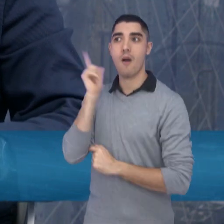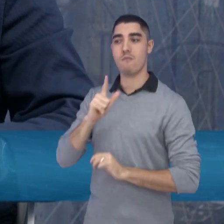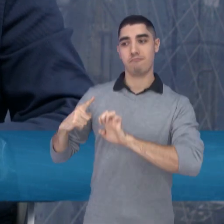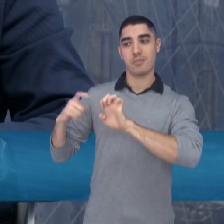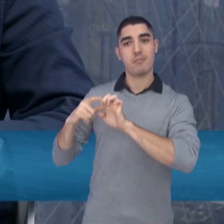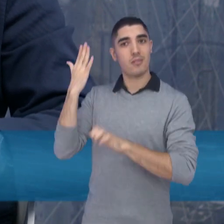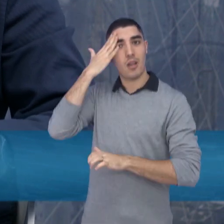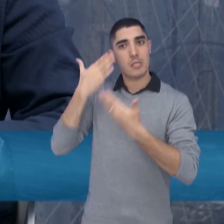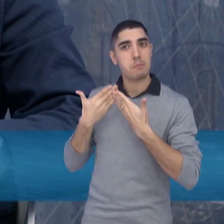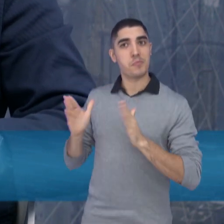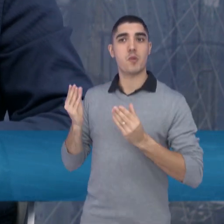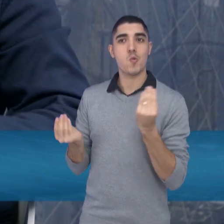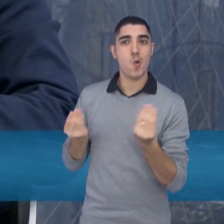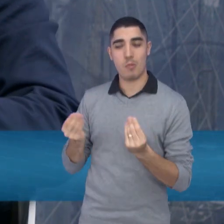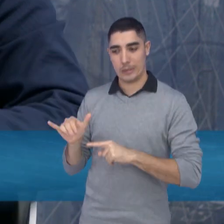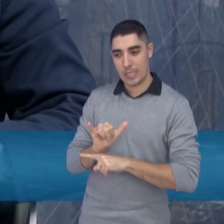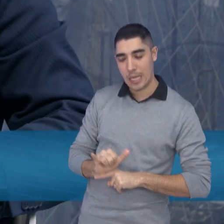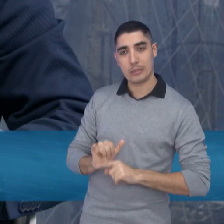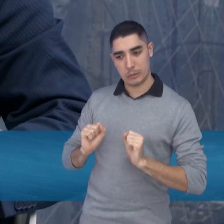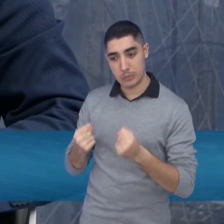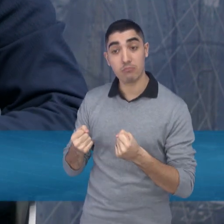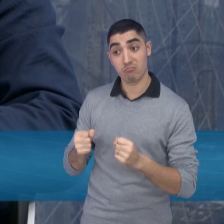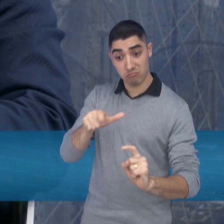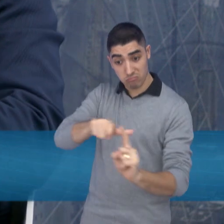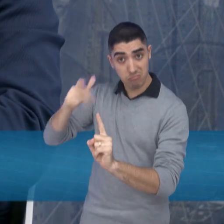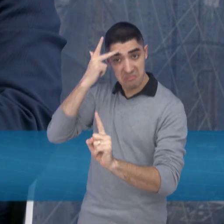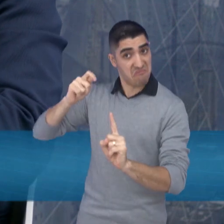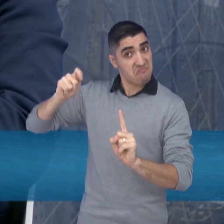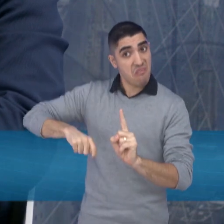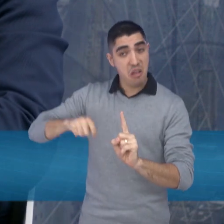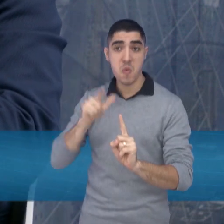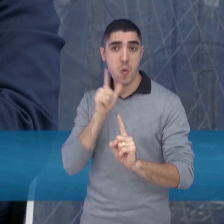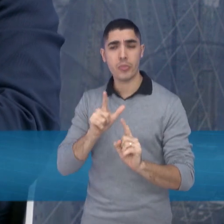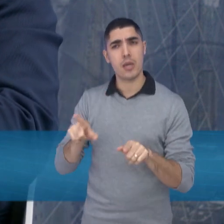emprego e negócio possam ser aproveitadas por pessoas capacitadas. Também a gente tem